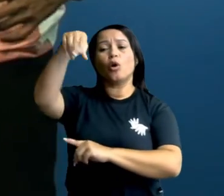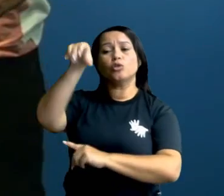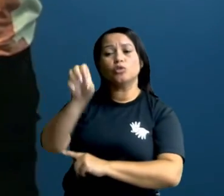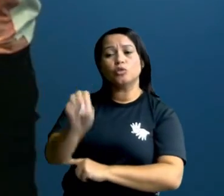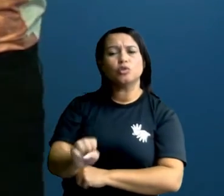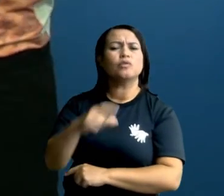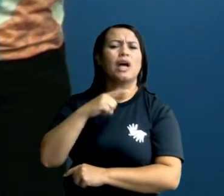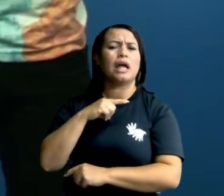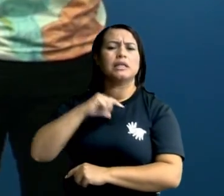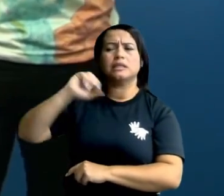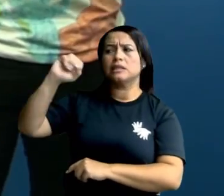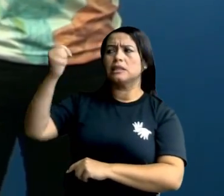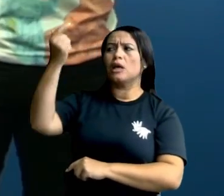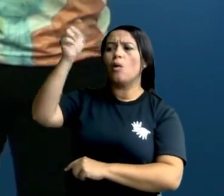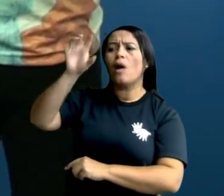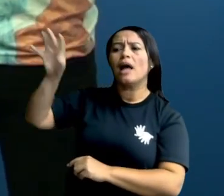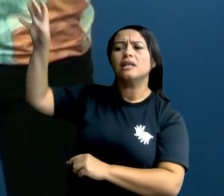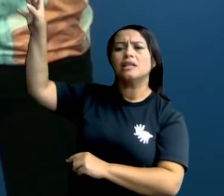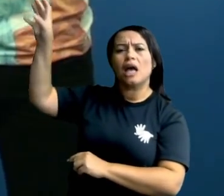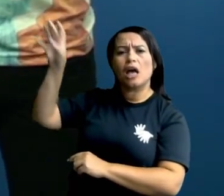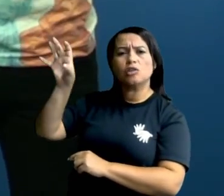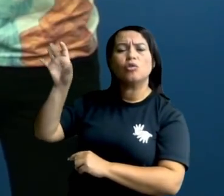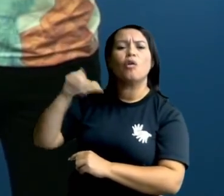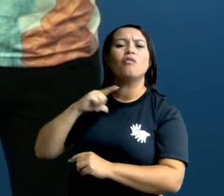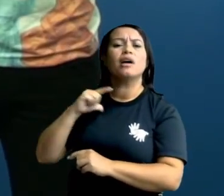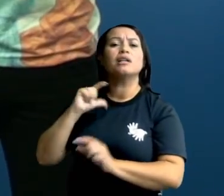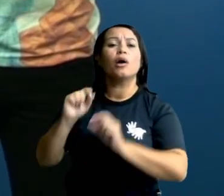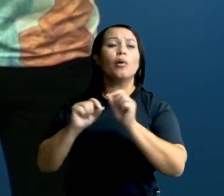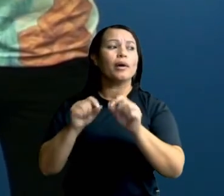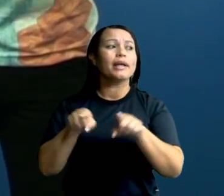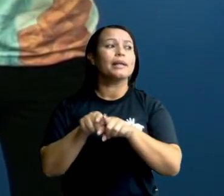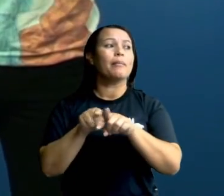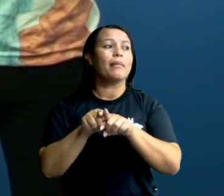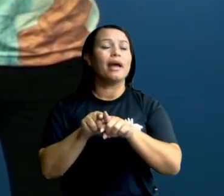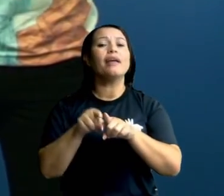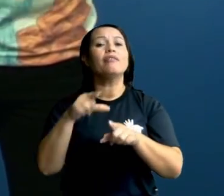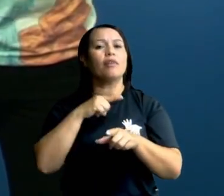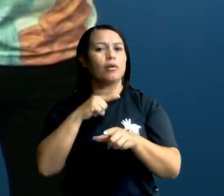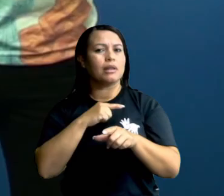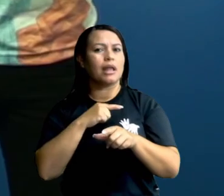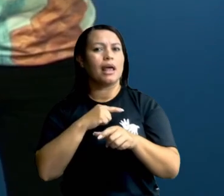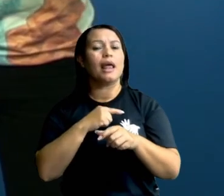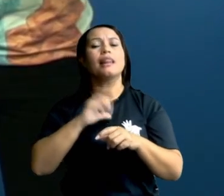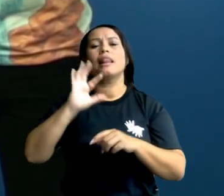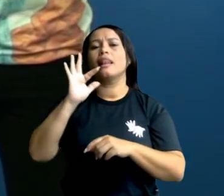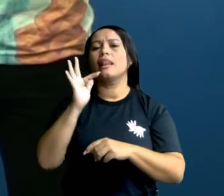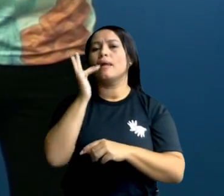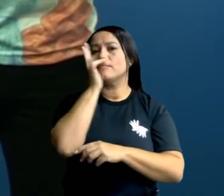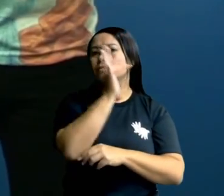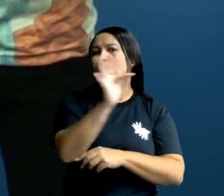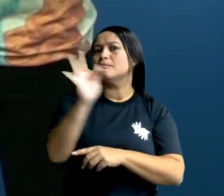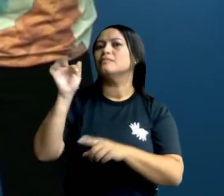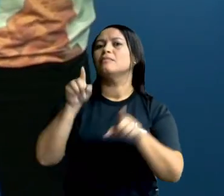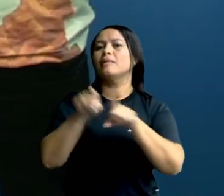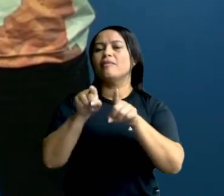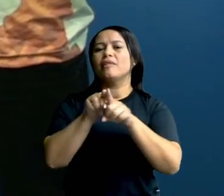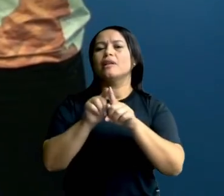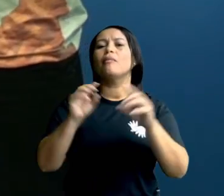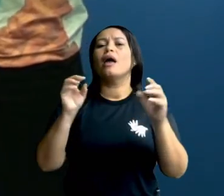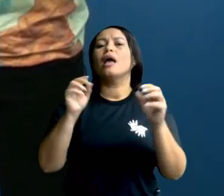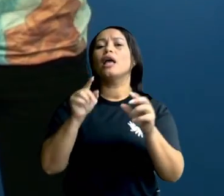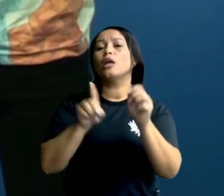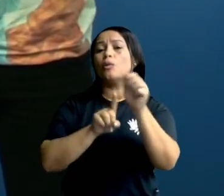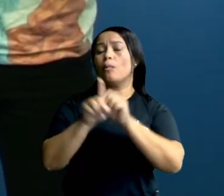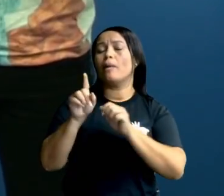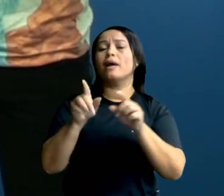radiação, e aí essas duas situações, no caso dos equinócios, eles vão ocorrer na primavera e no outono, momentos em que a Terra